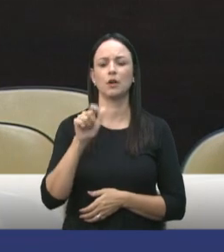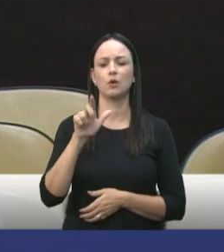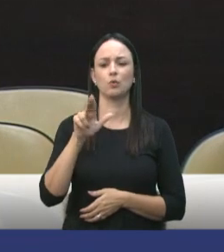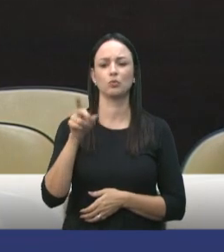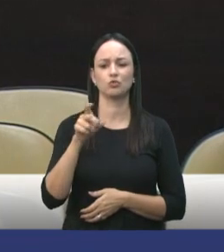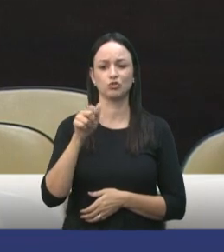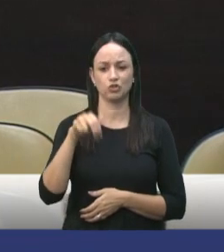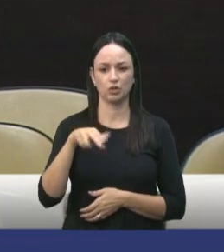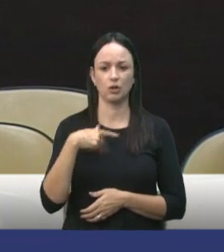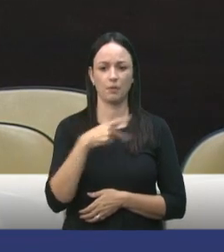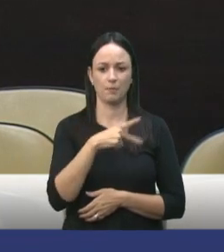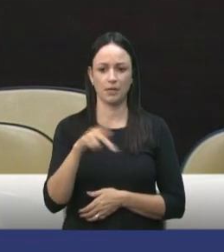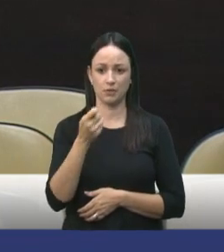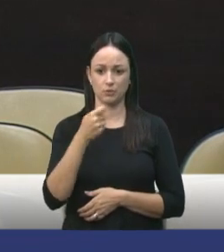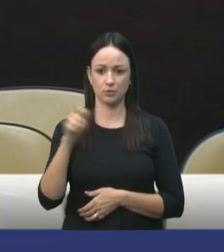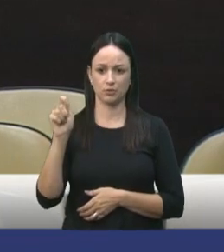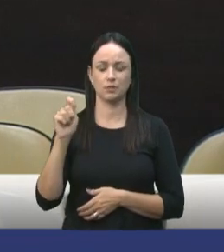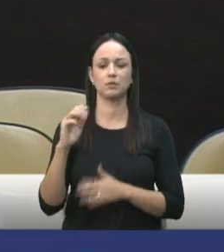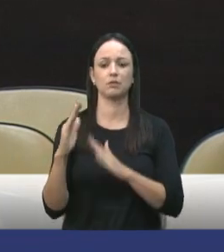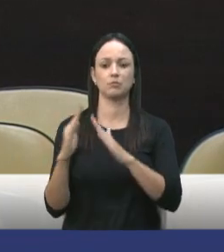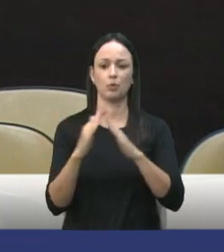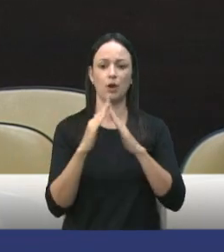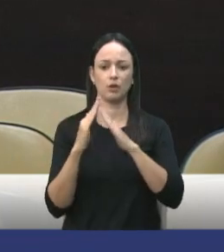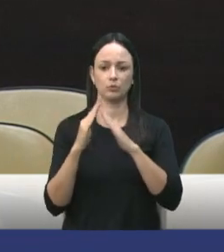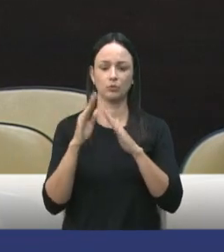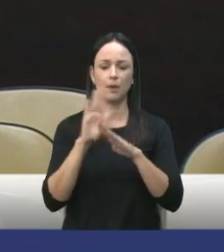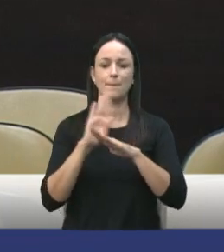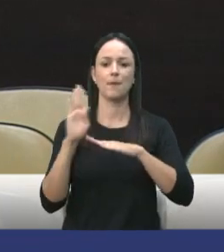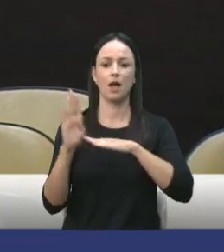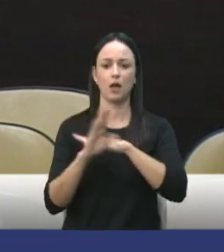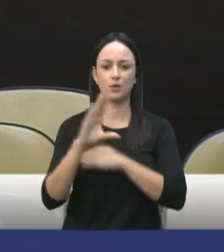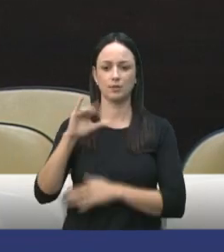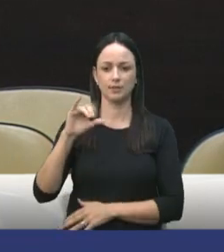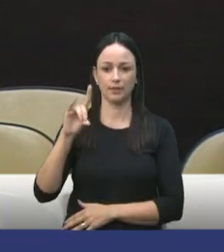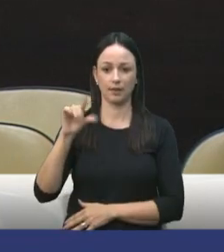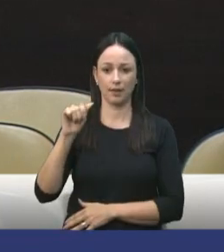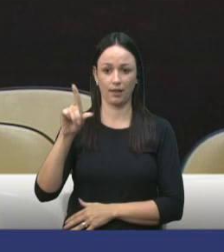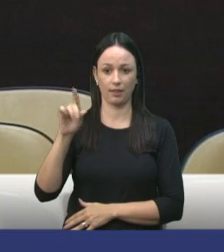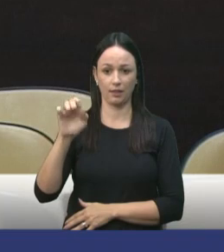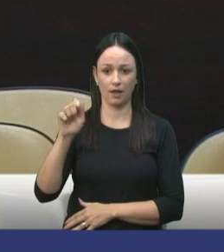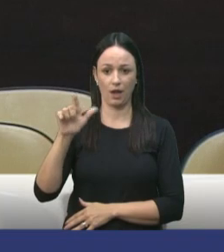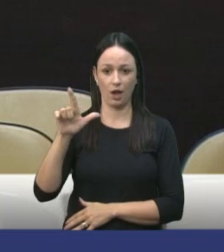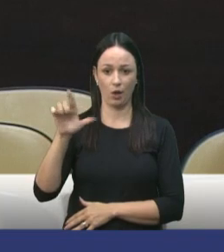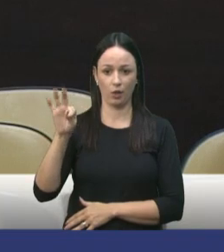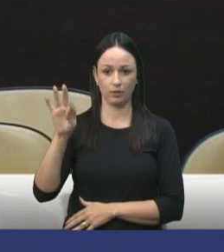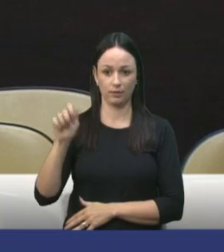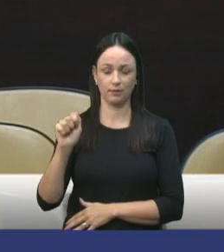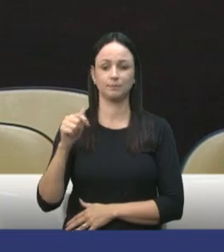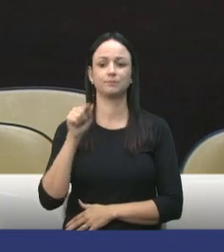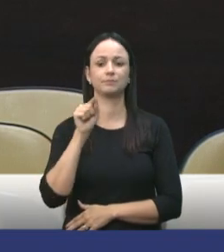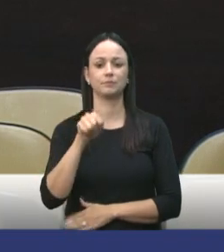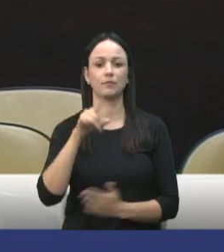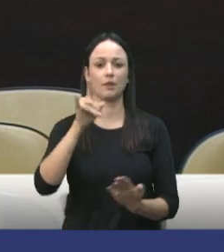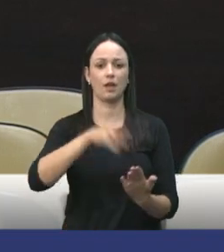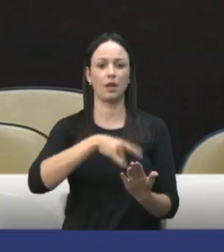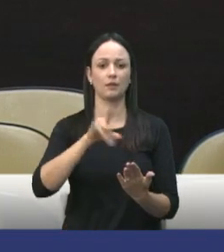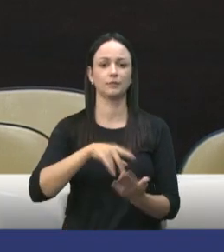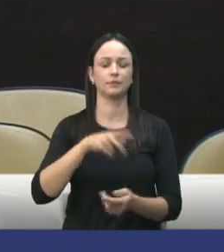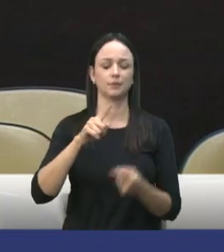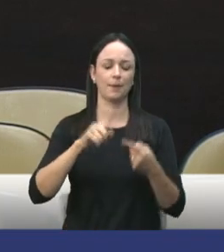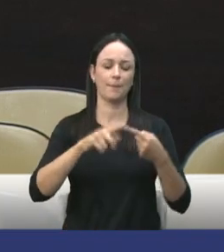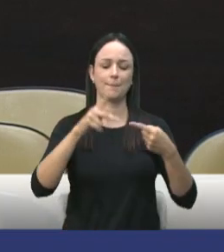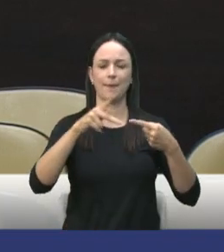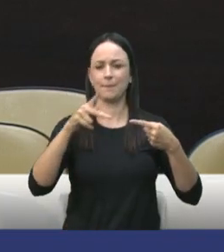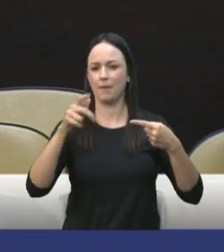sou presidente da Associação de Moradores do bairro Cidade Alta. Tá? Esses documentos, tanto o PPA,